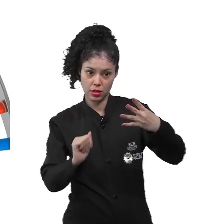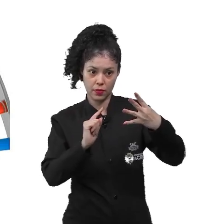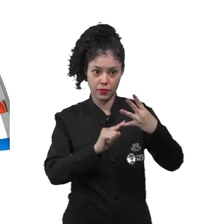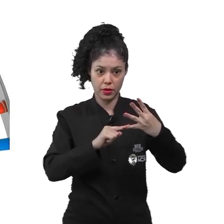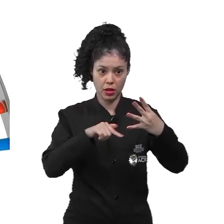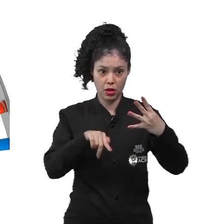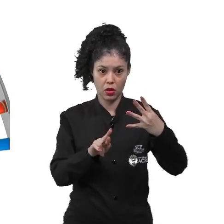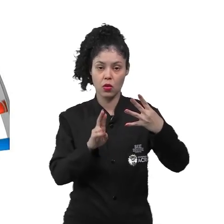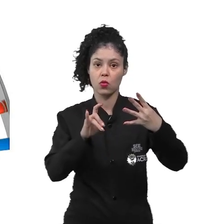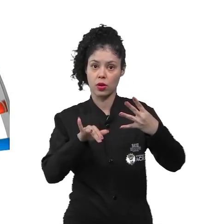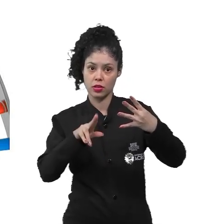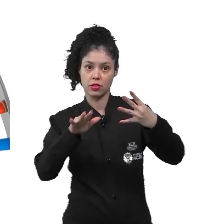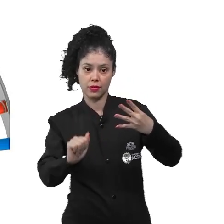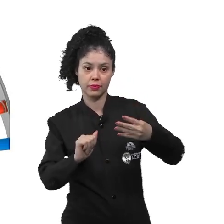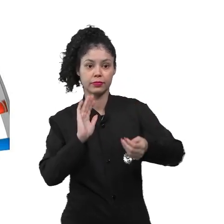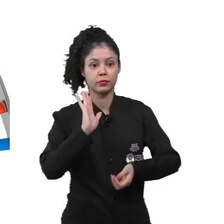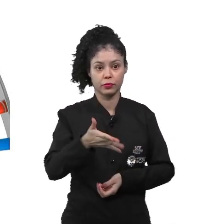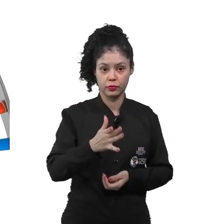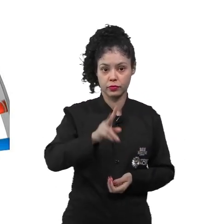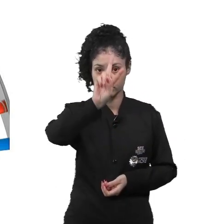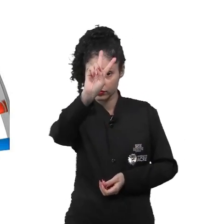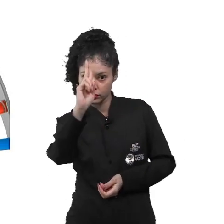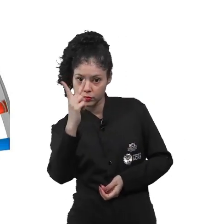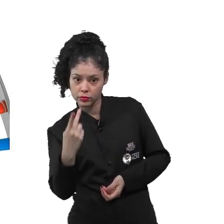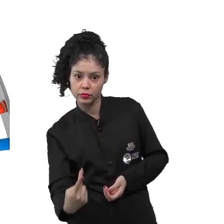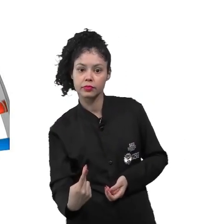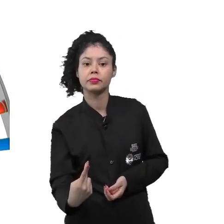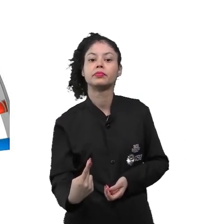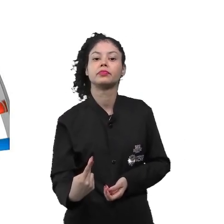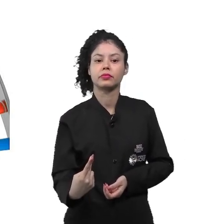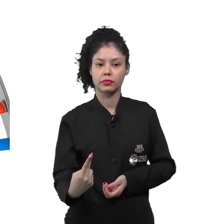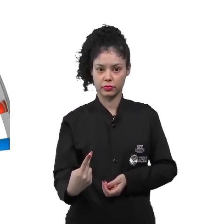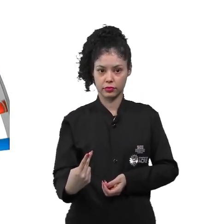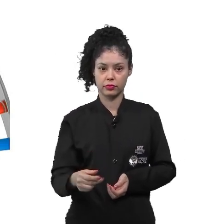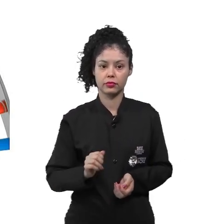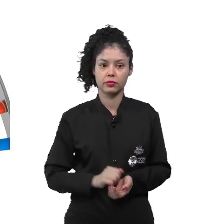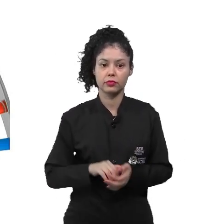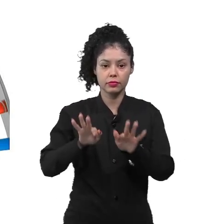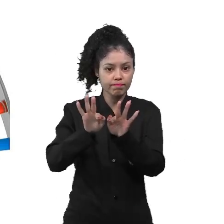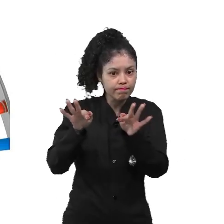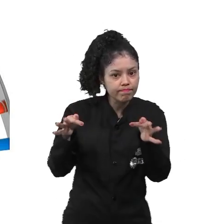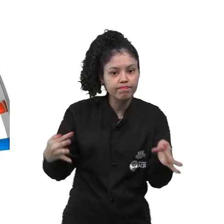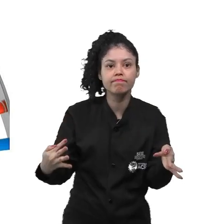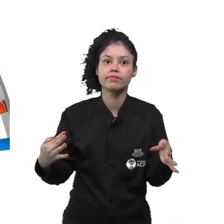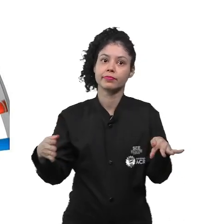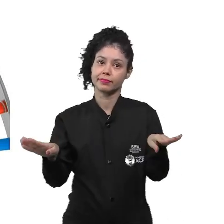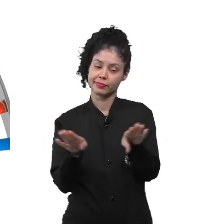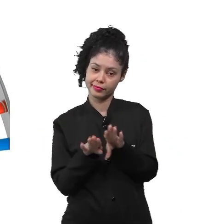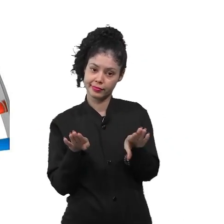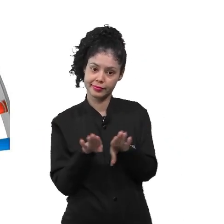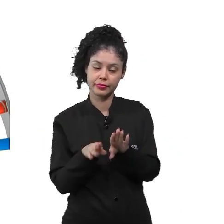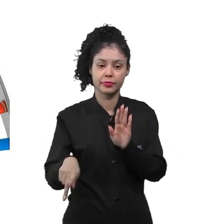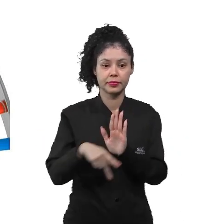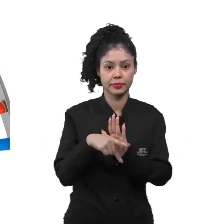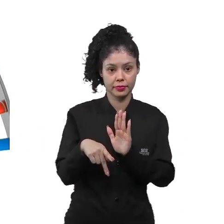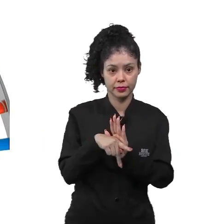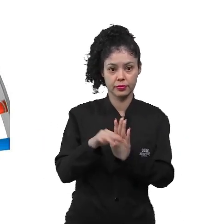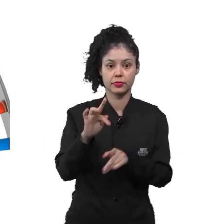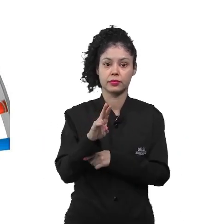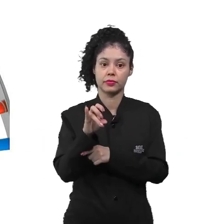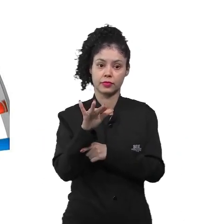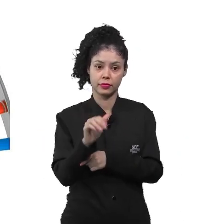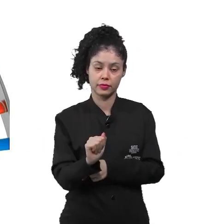guanina. Já o RNA, ele vai ser o quê? Ele vai ser uma molécula de fita simples, também ali composto pelo